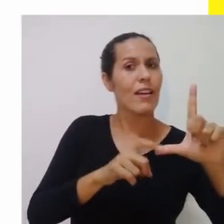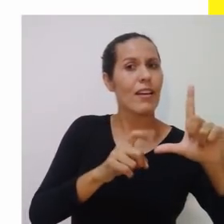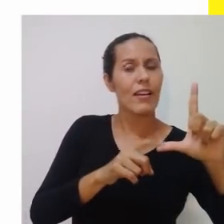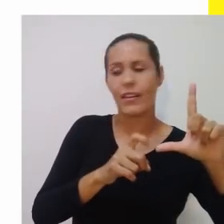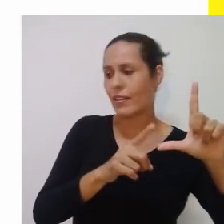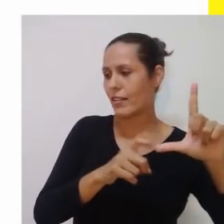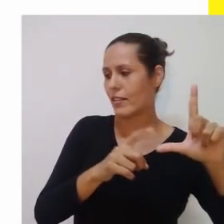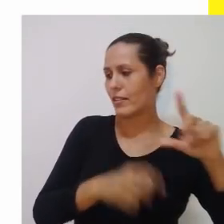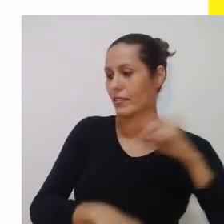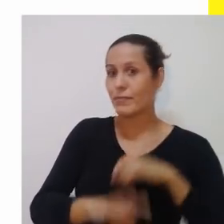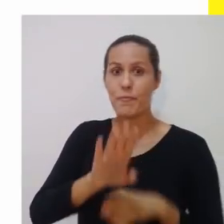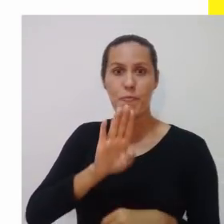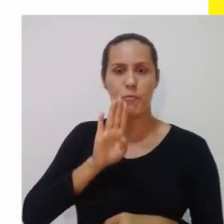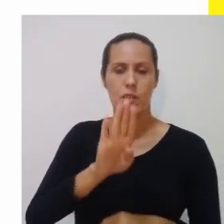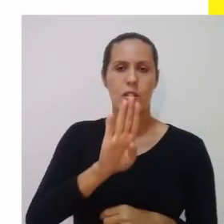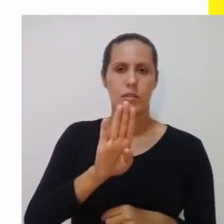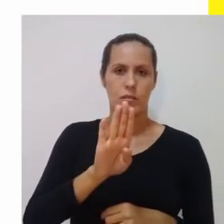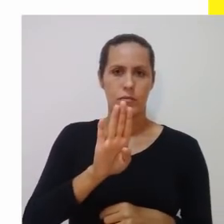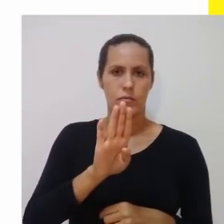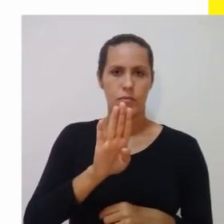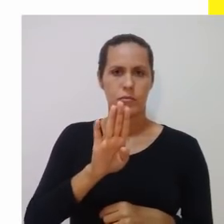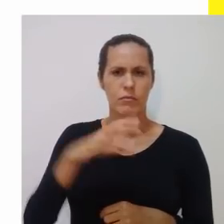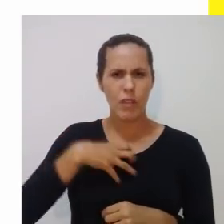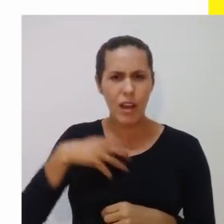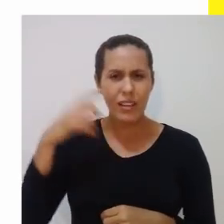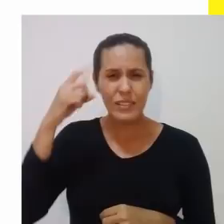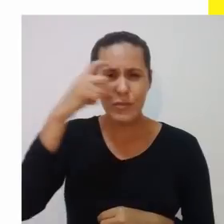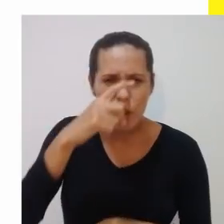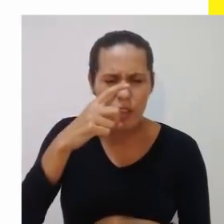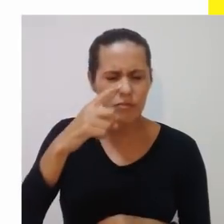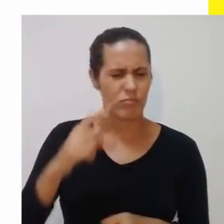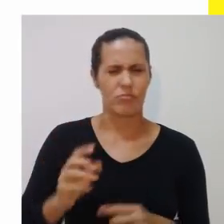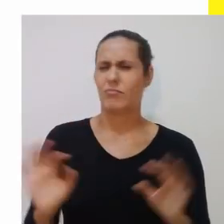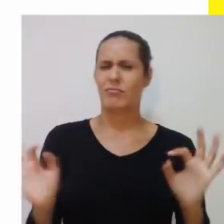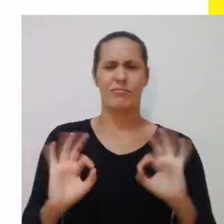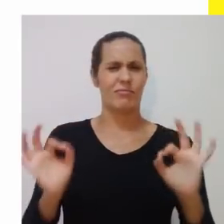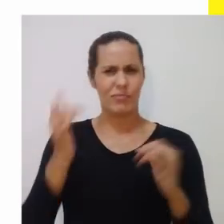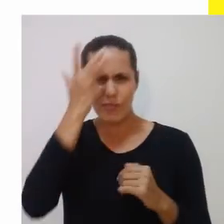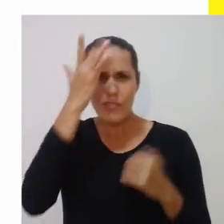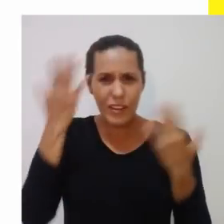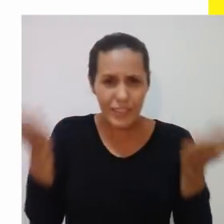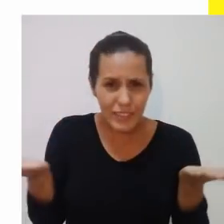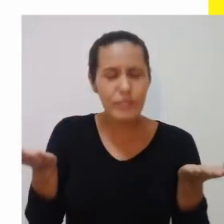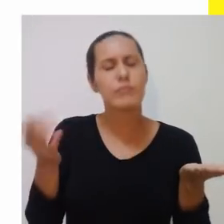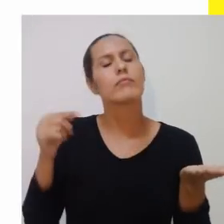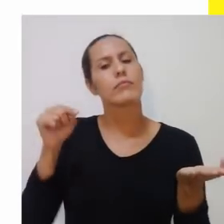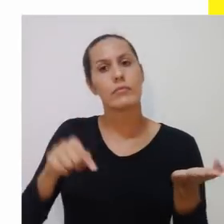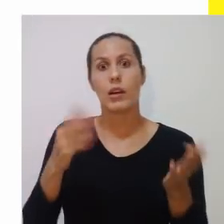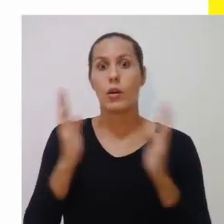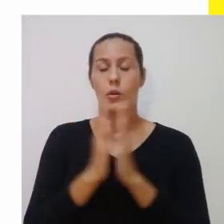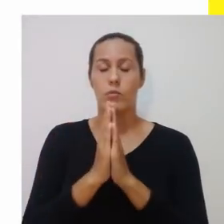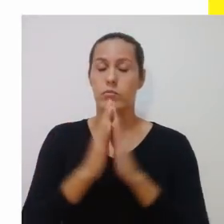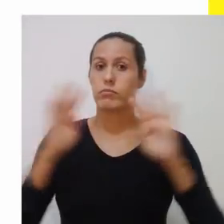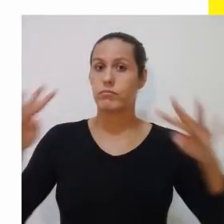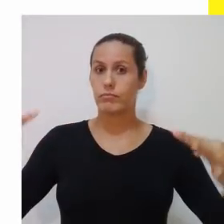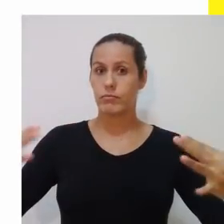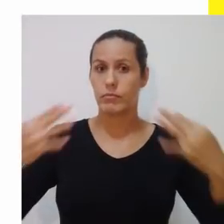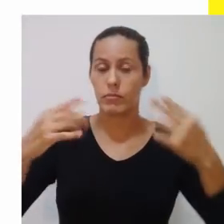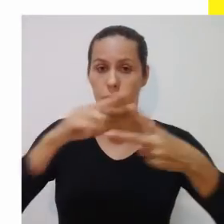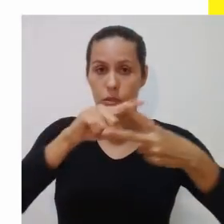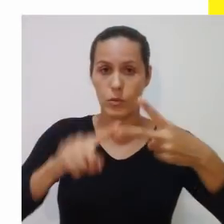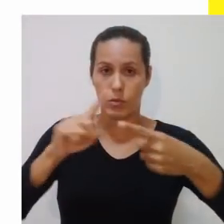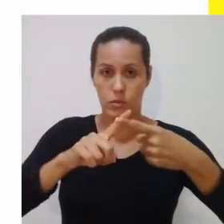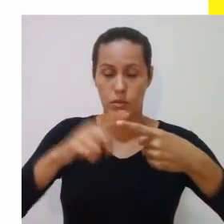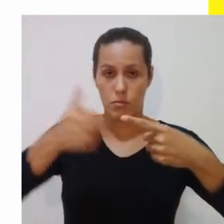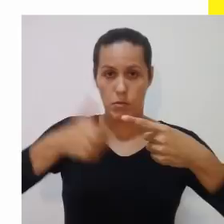a letra B. Há alguma dificuldade? Não há. Agora prestem atenção em duas coisas que eu vou dizer. A